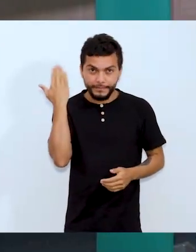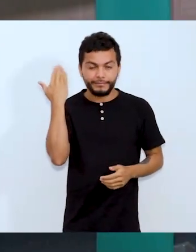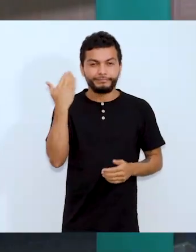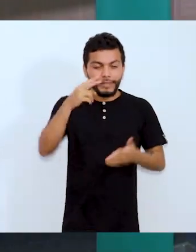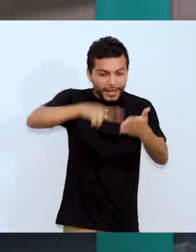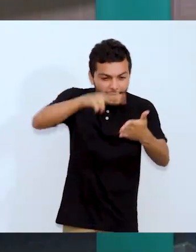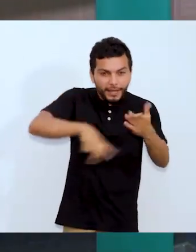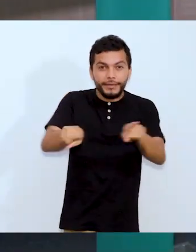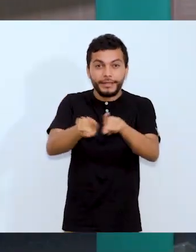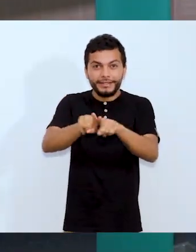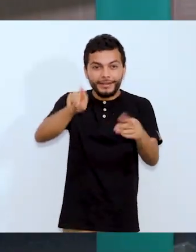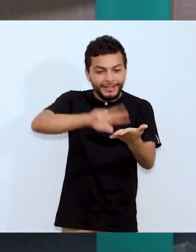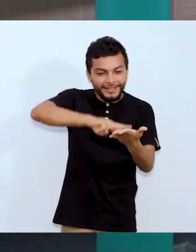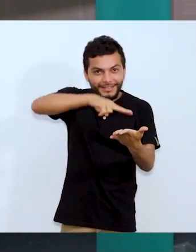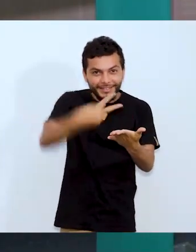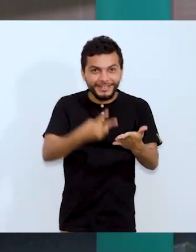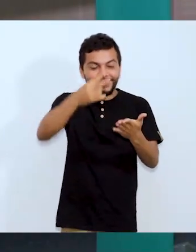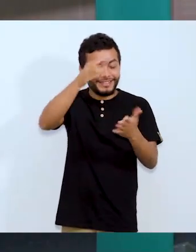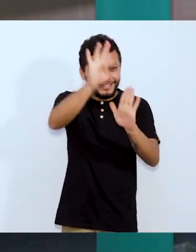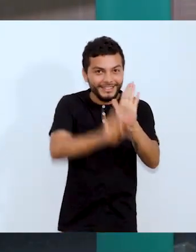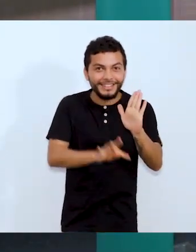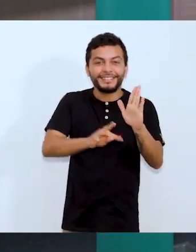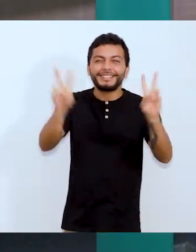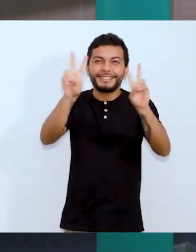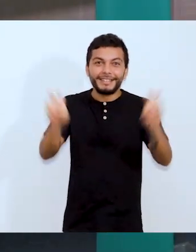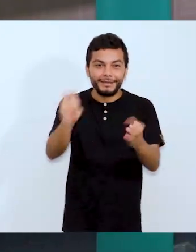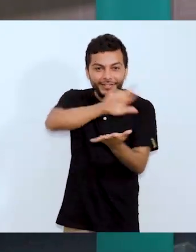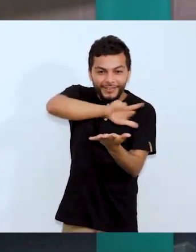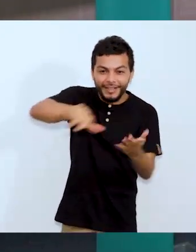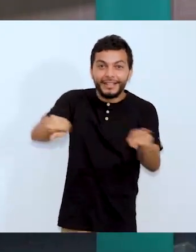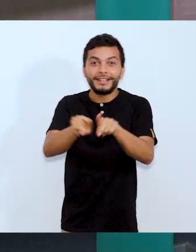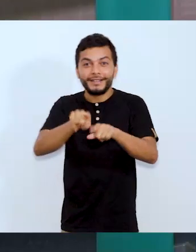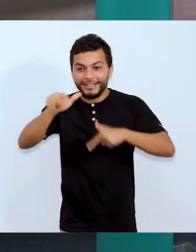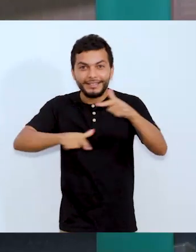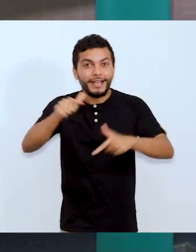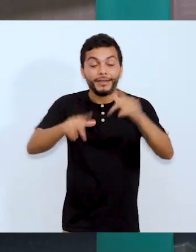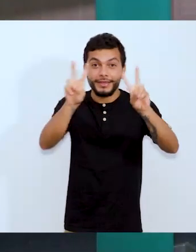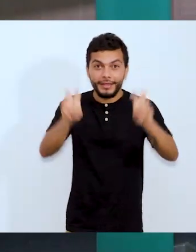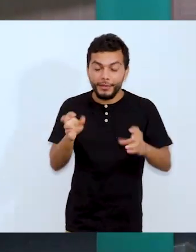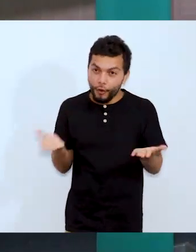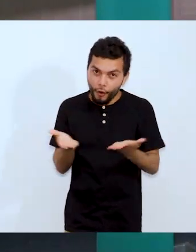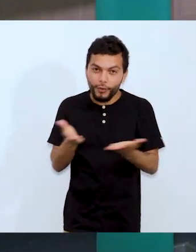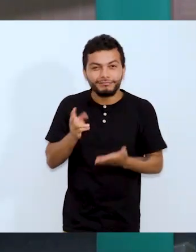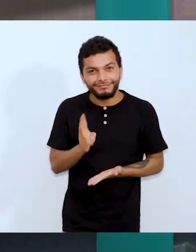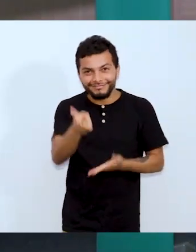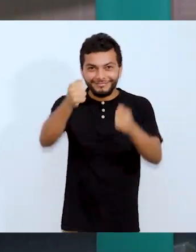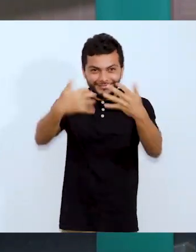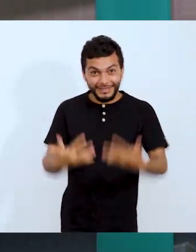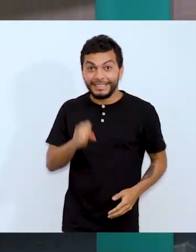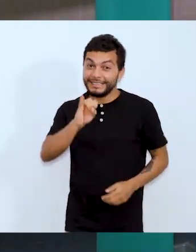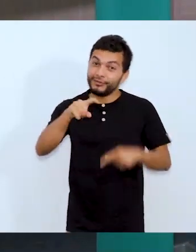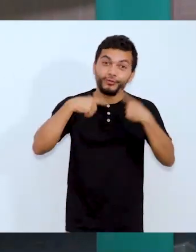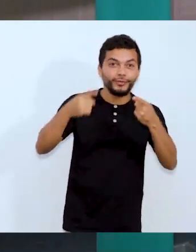um texto sobre diversidade e trabalho, tema que daremos continuidade na aula de hoje. Qualquer dúvida